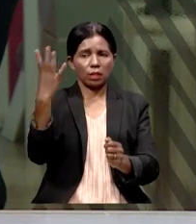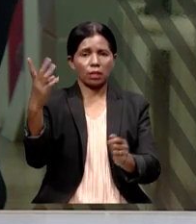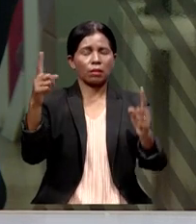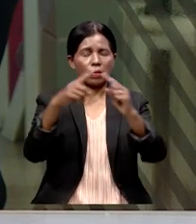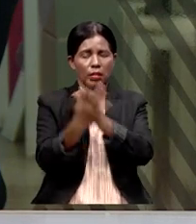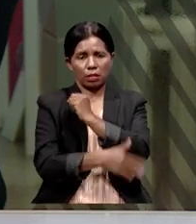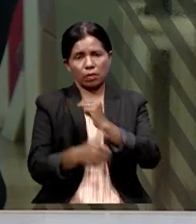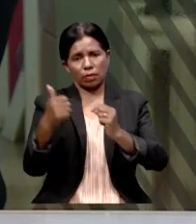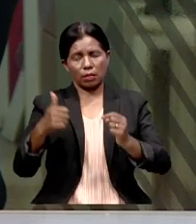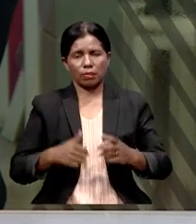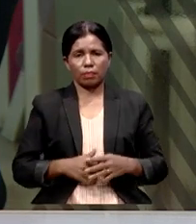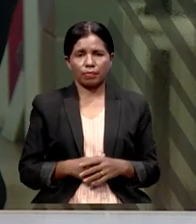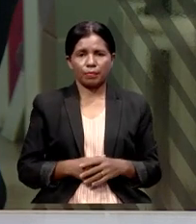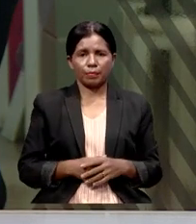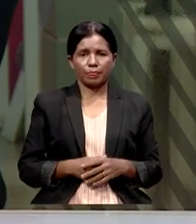relio.